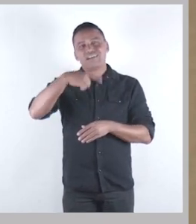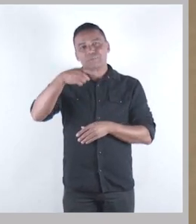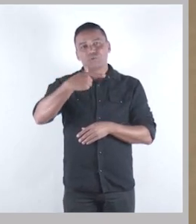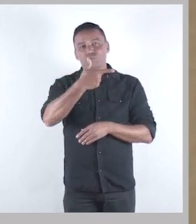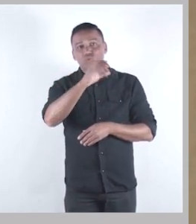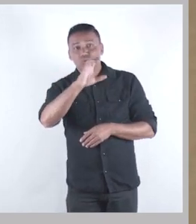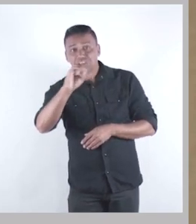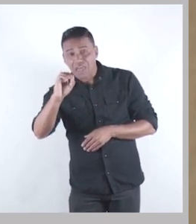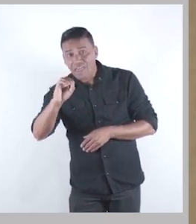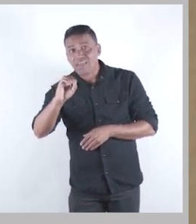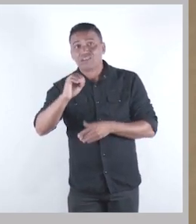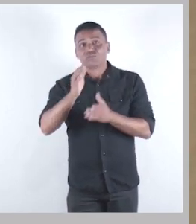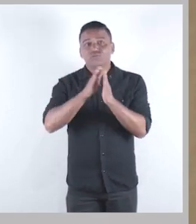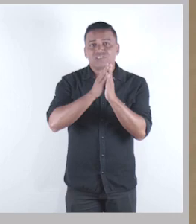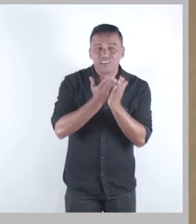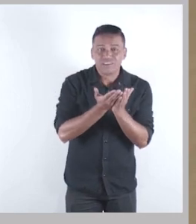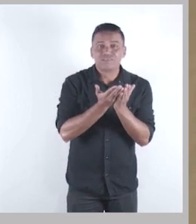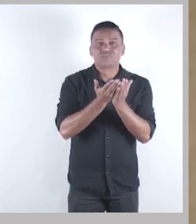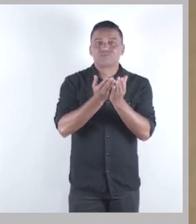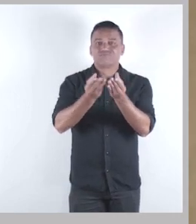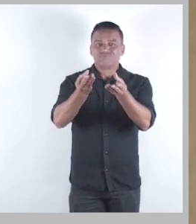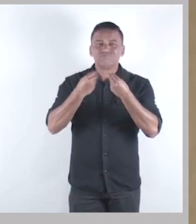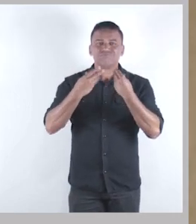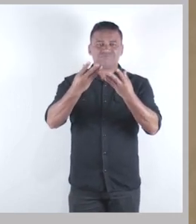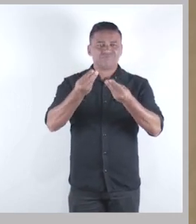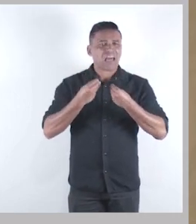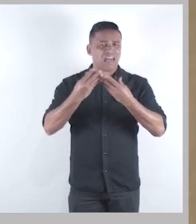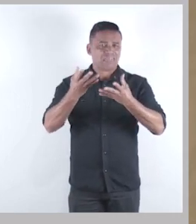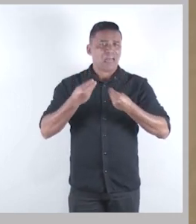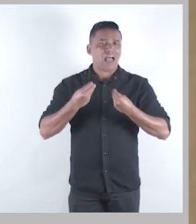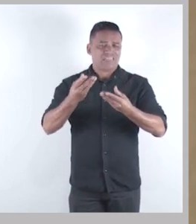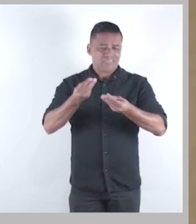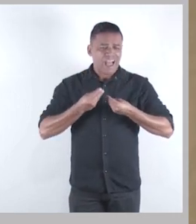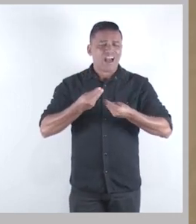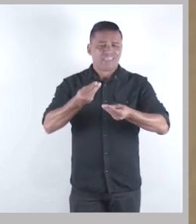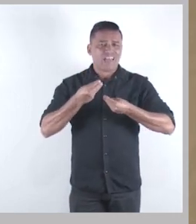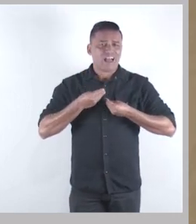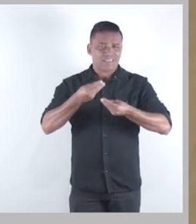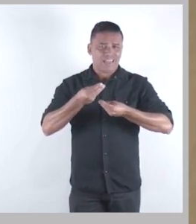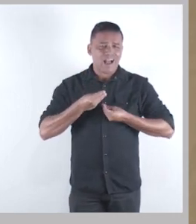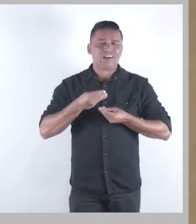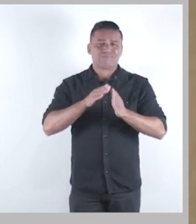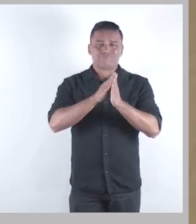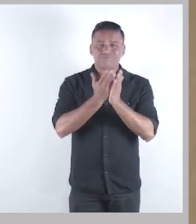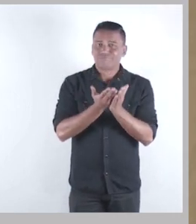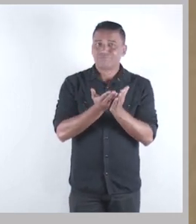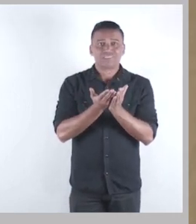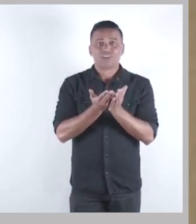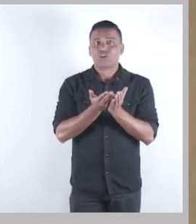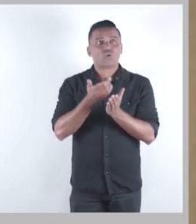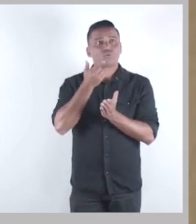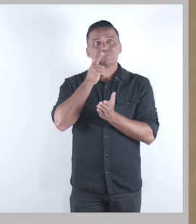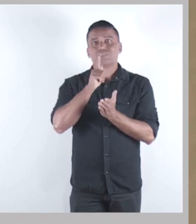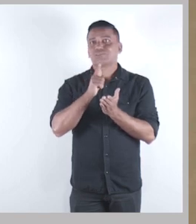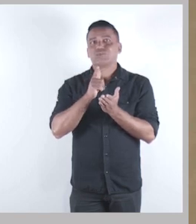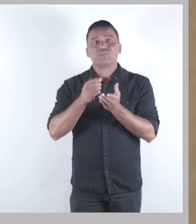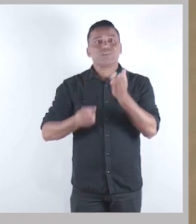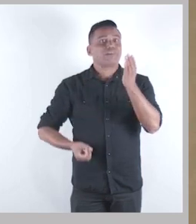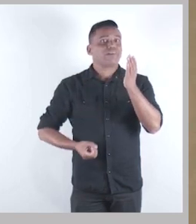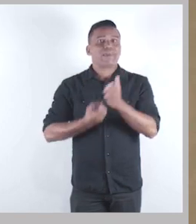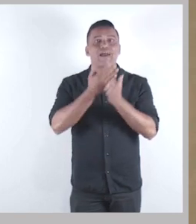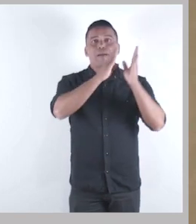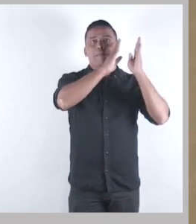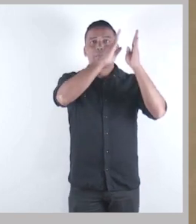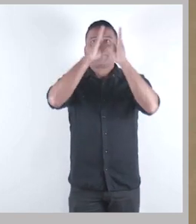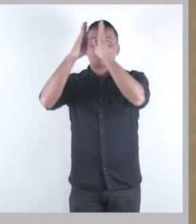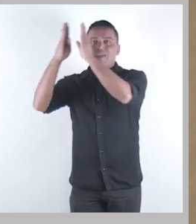livros de uns amigos. E fomos recebendo livros. Olha, o que é que a gente tem feito com esses livros que a gente recebe? Ainda não temos condições para criar uma biblioteca